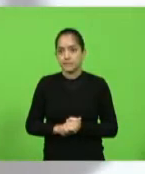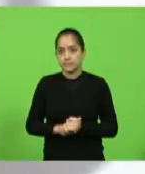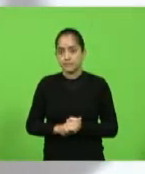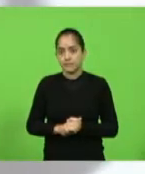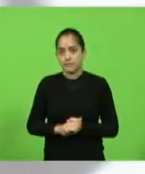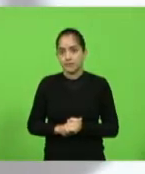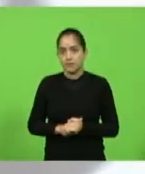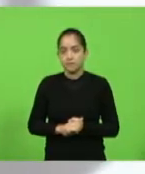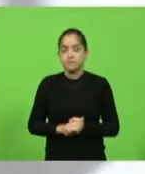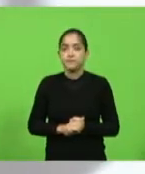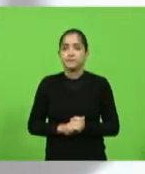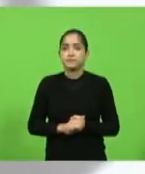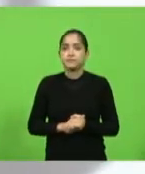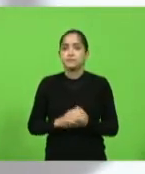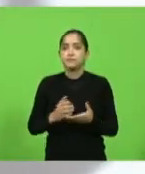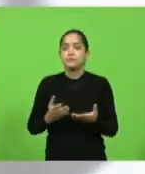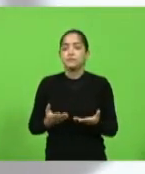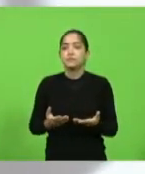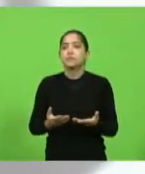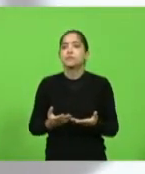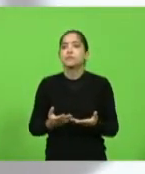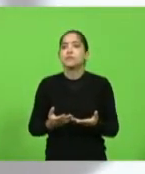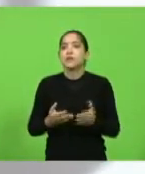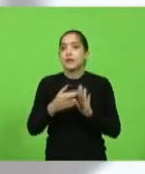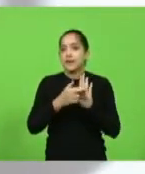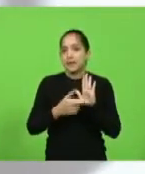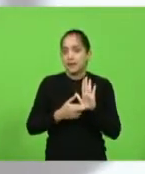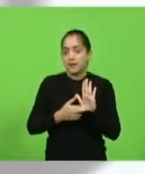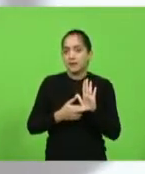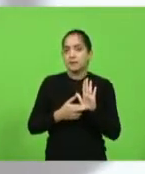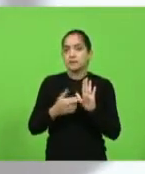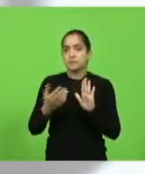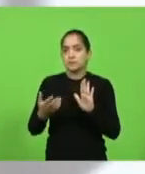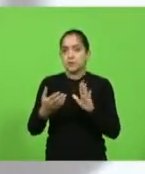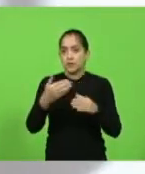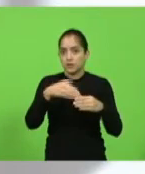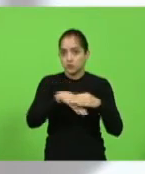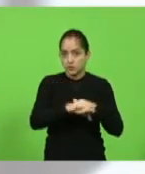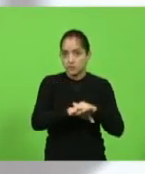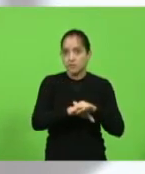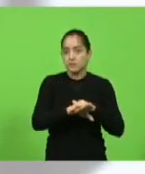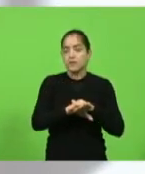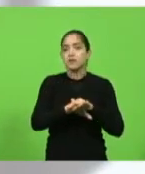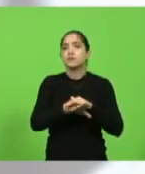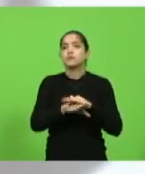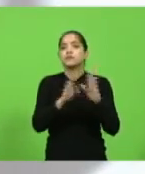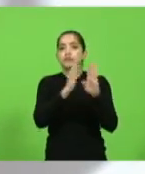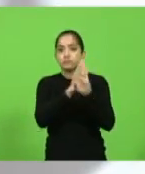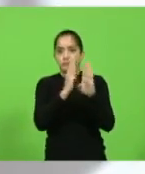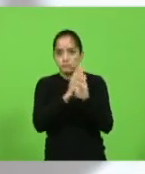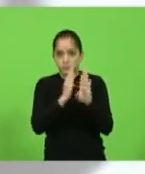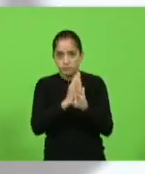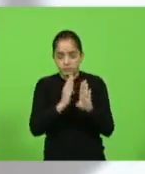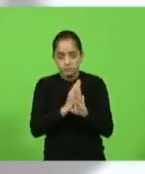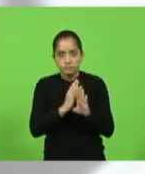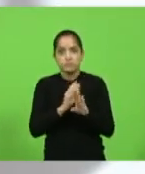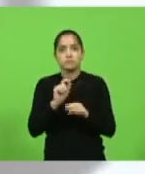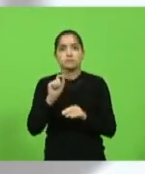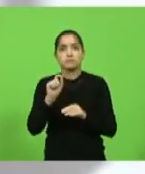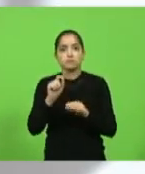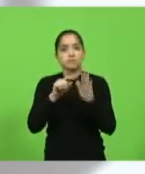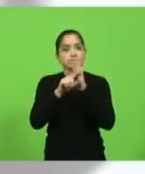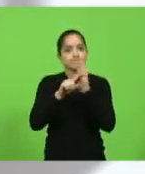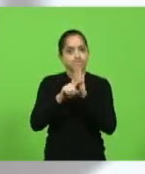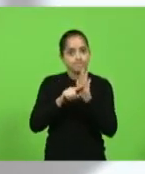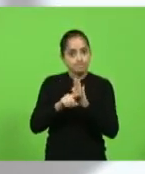Em regra, a promoção de arquivamento de inquéritos policiais se sujeita a exame por parte